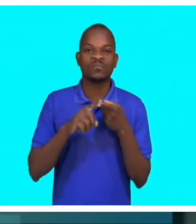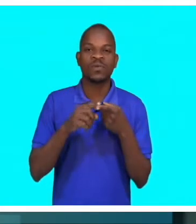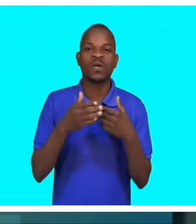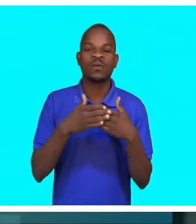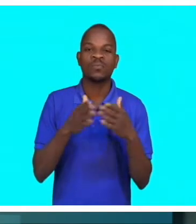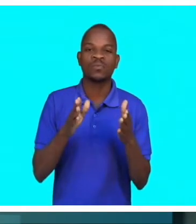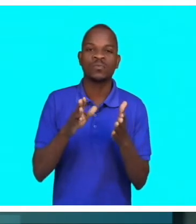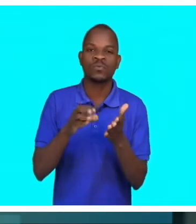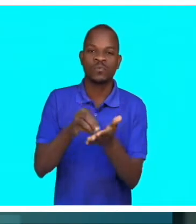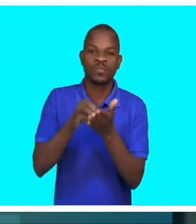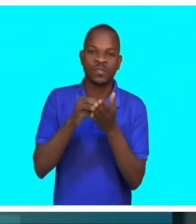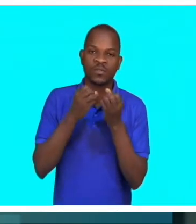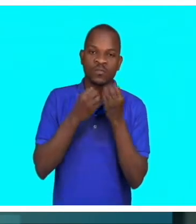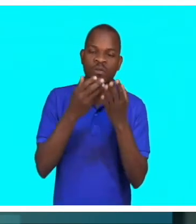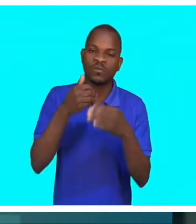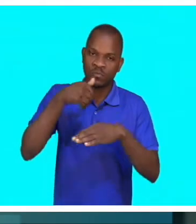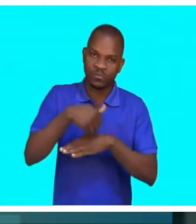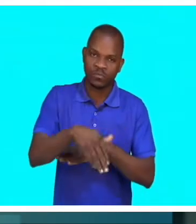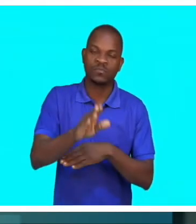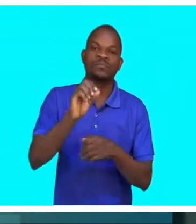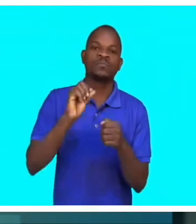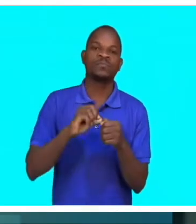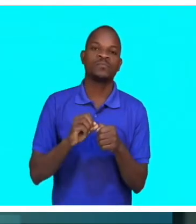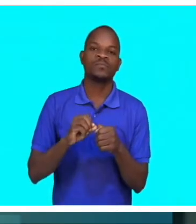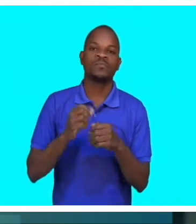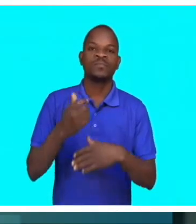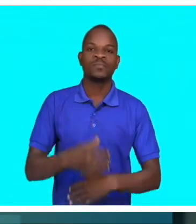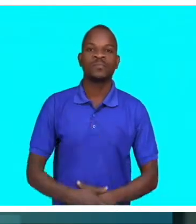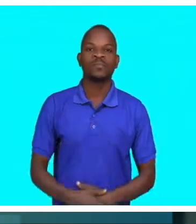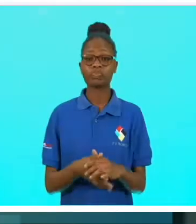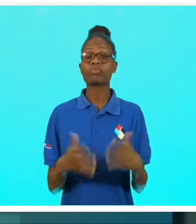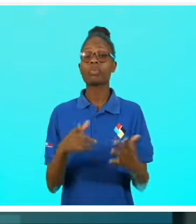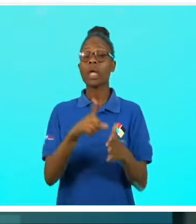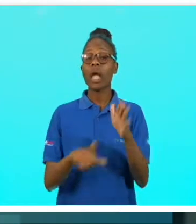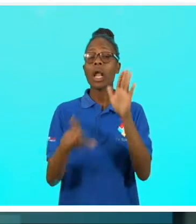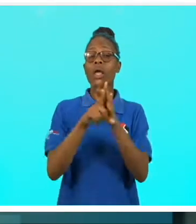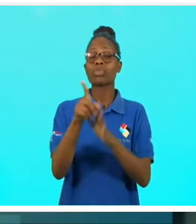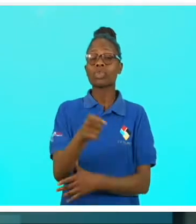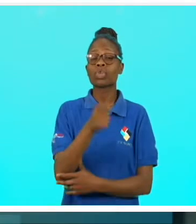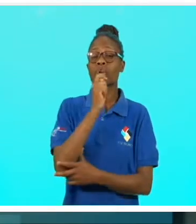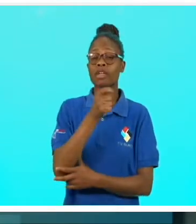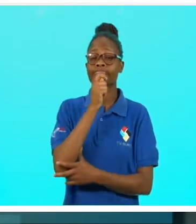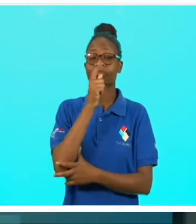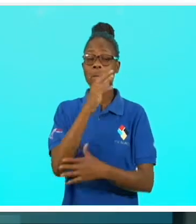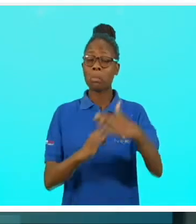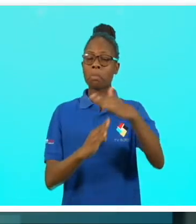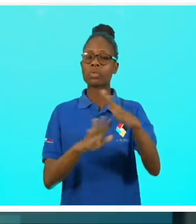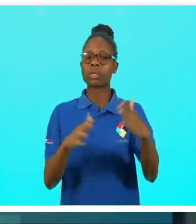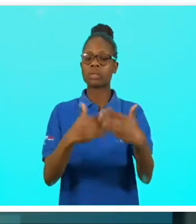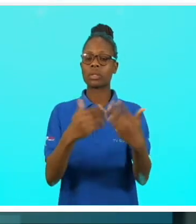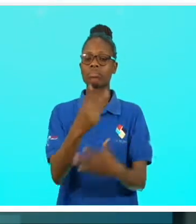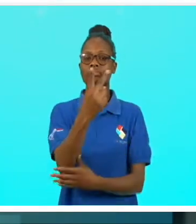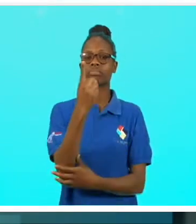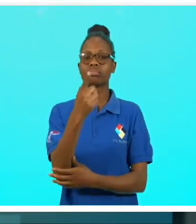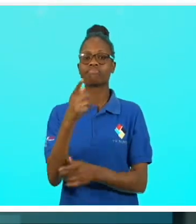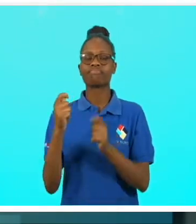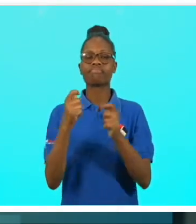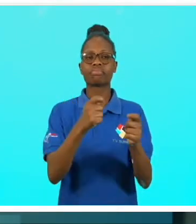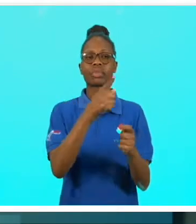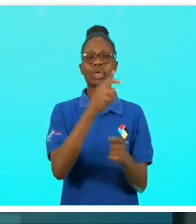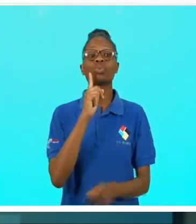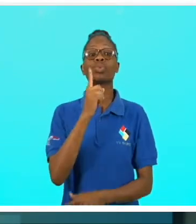que concerne a abertura para acesso à informação, vamos continuar a massificar. A lei de imprensa estabelece 21 dias como o